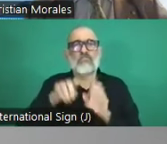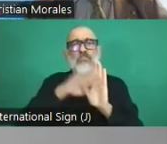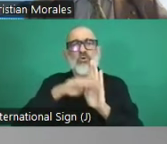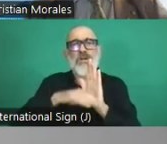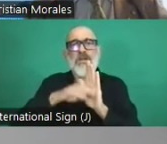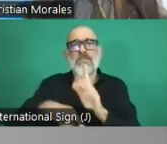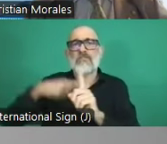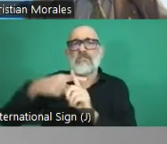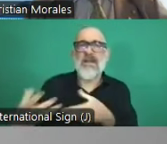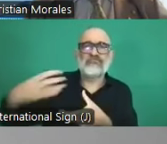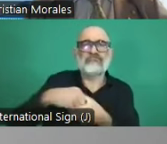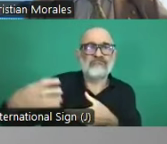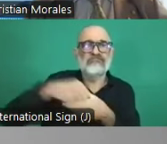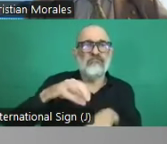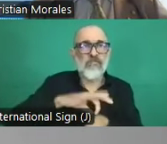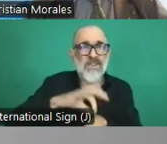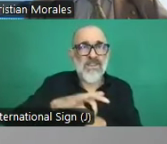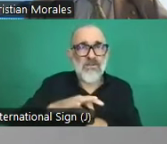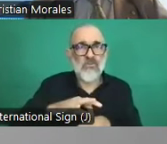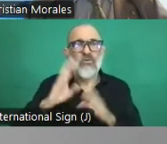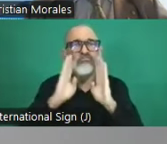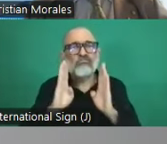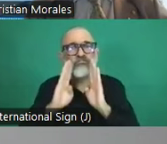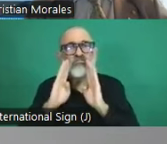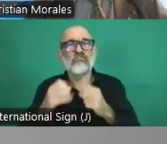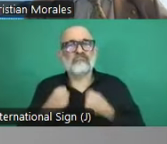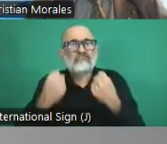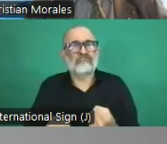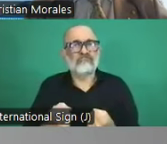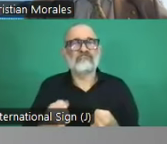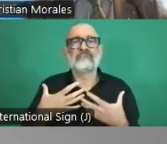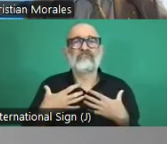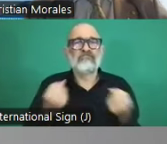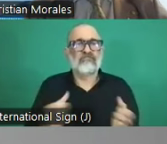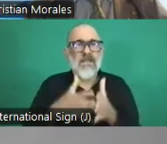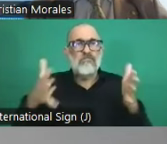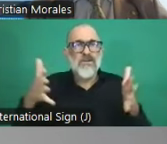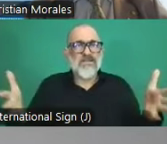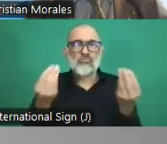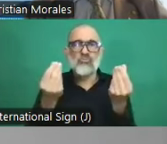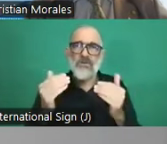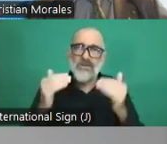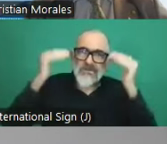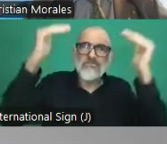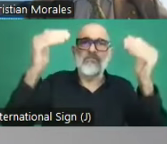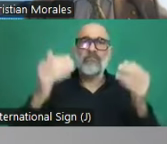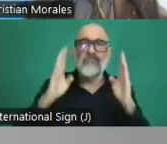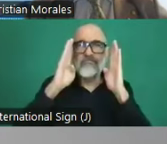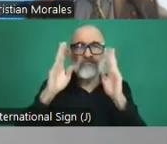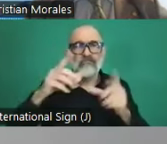ganhar tempo, permitem que a gente possa ampliar a quantidade Tout e a cela nous permet qualidade de dos gagner du atendimentos temps et prestados. E